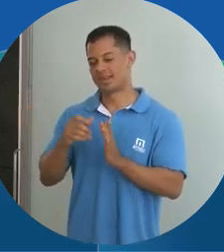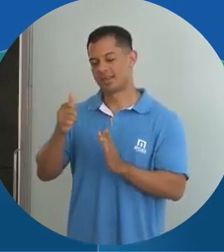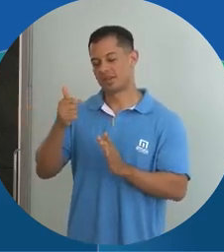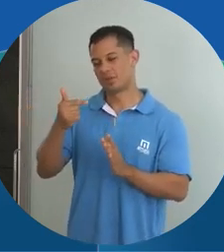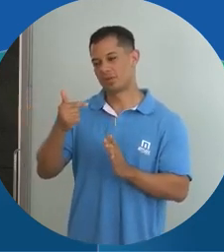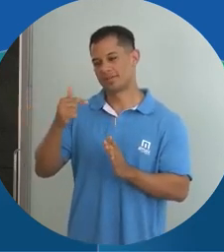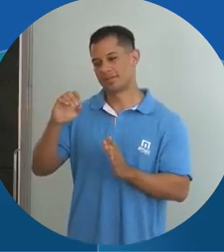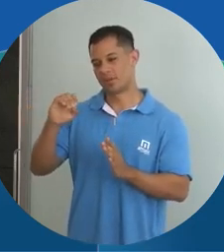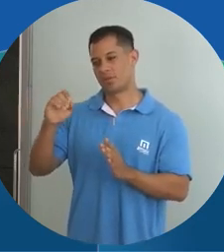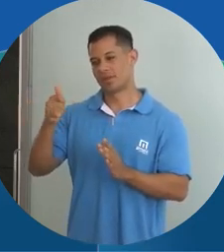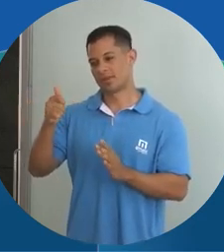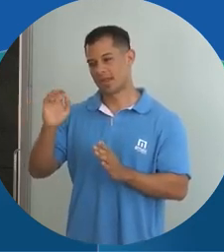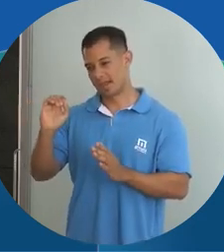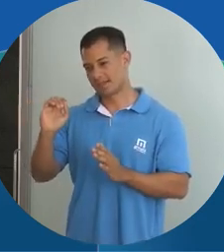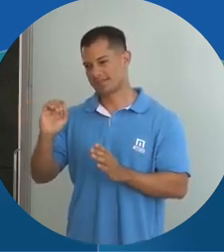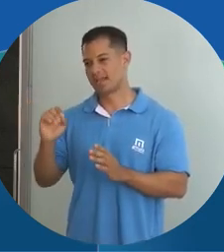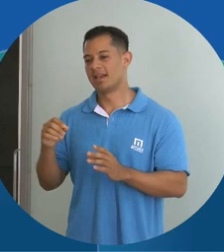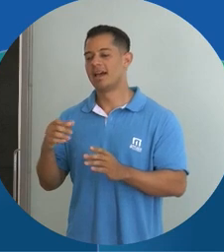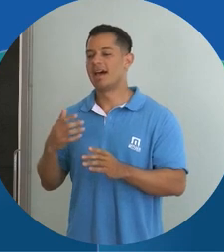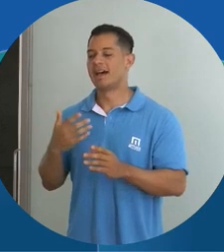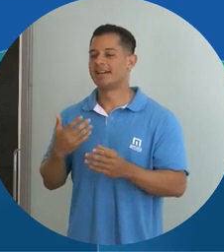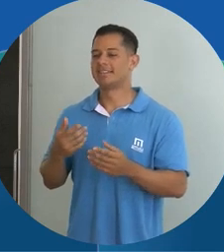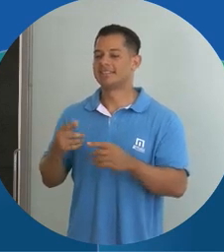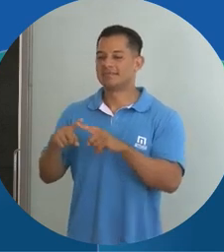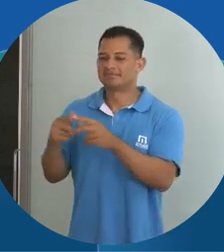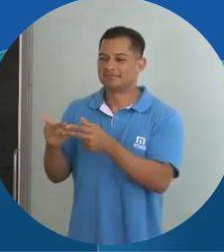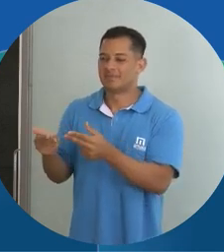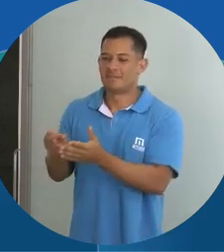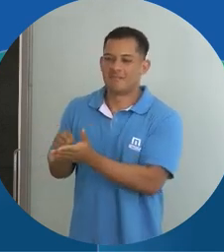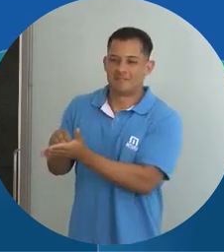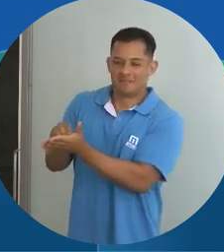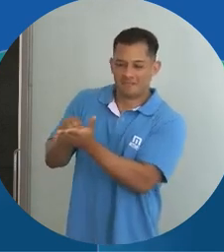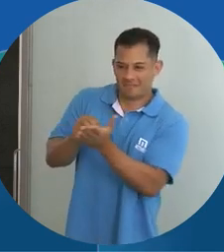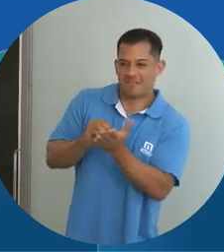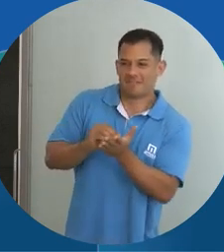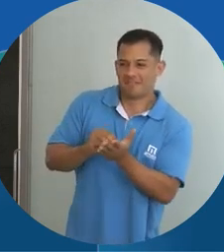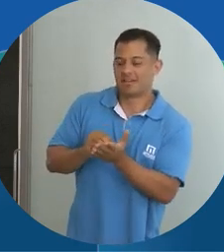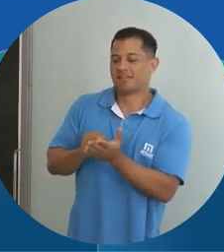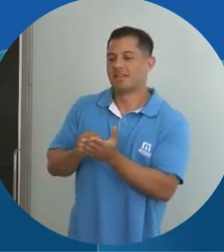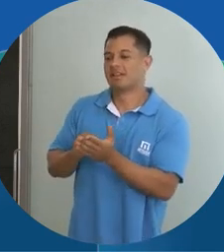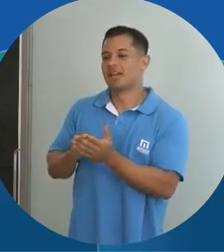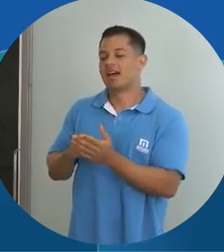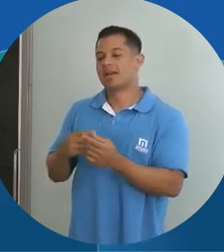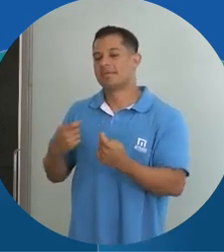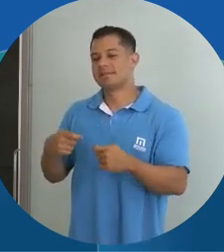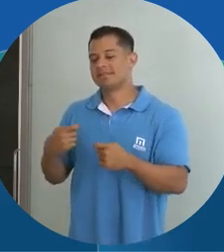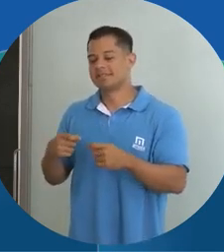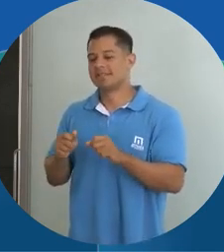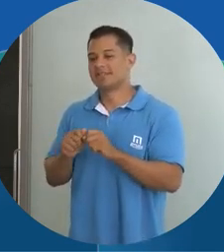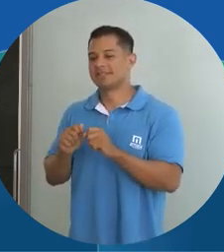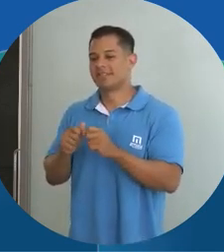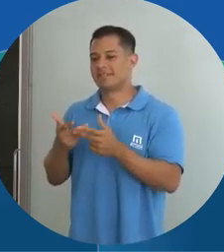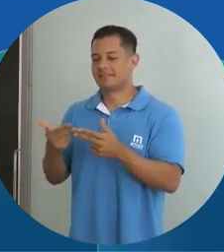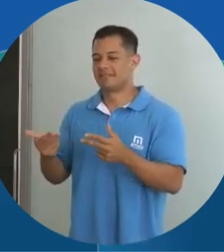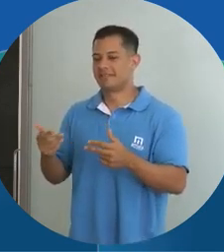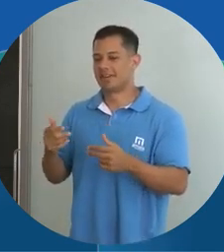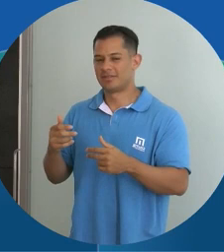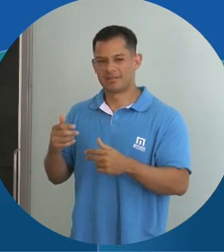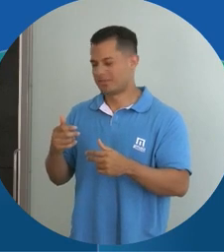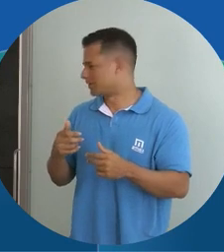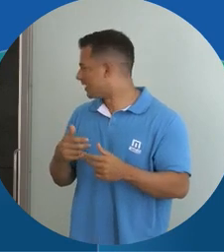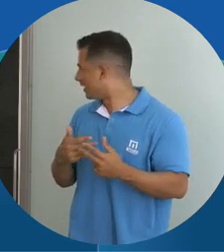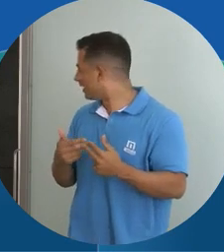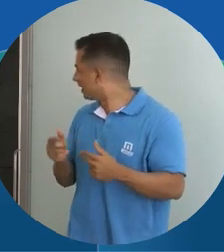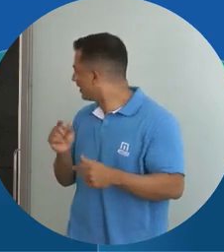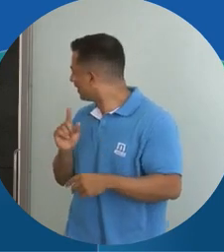estava a pleno vapor, e seriam executados vários silos de carvão elevados em